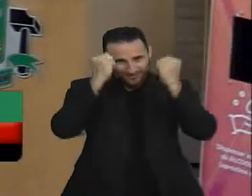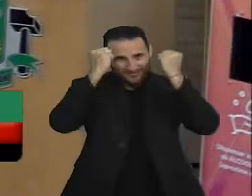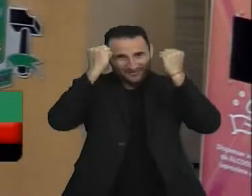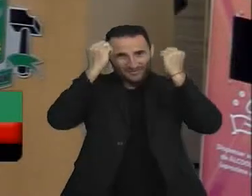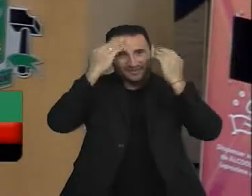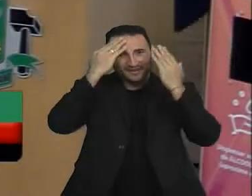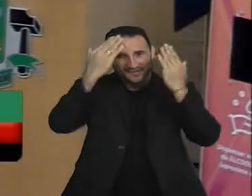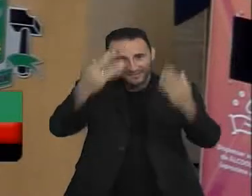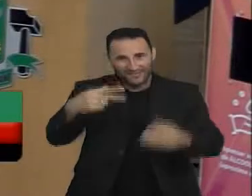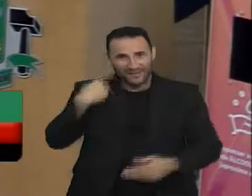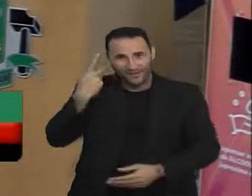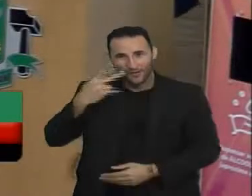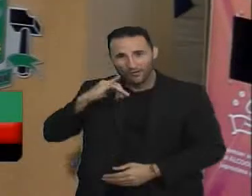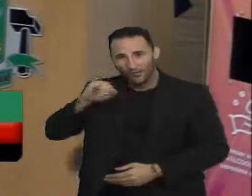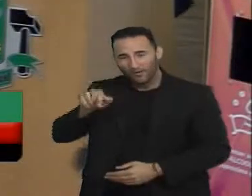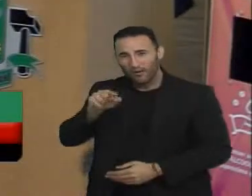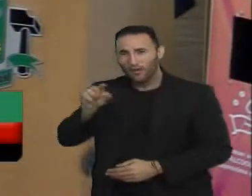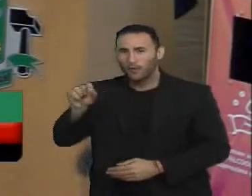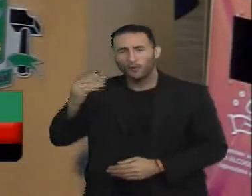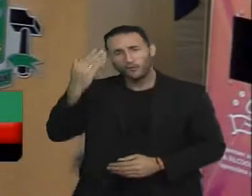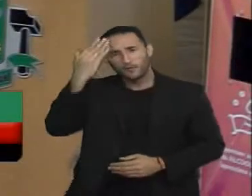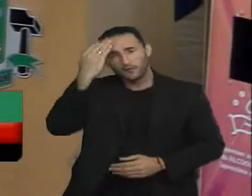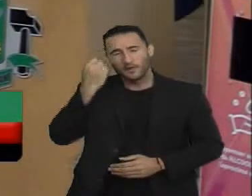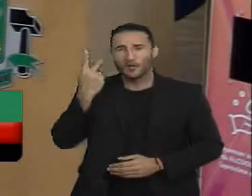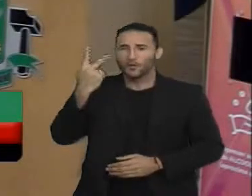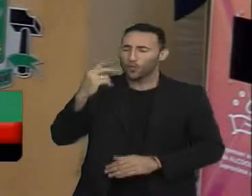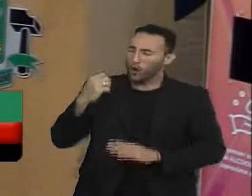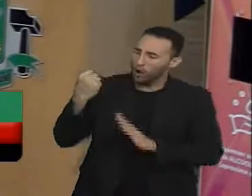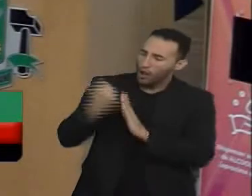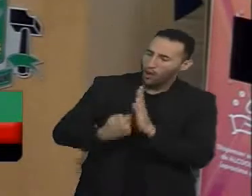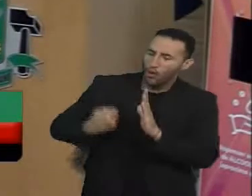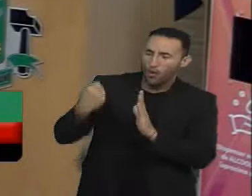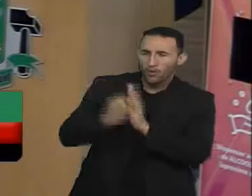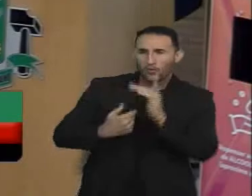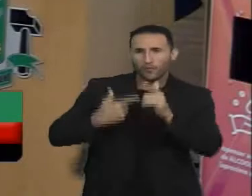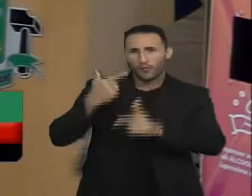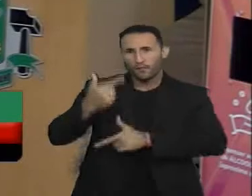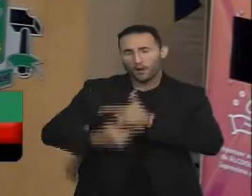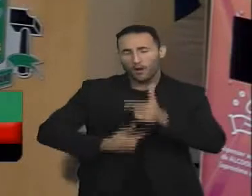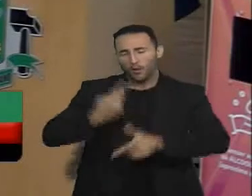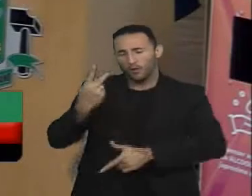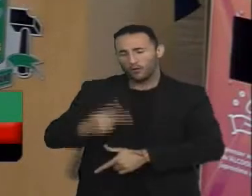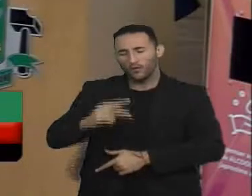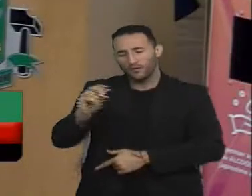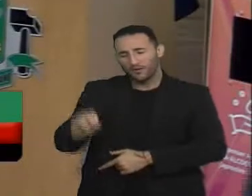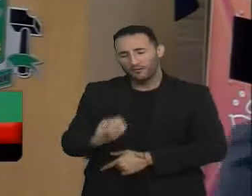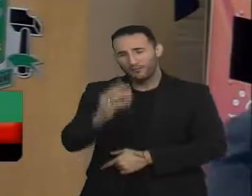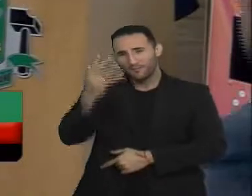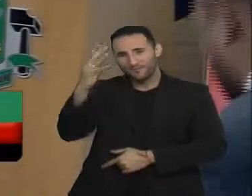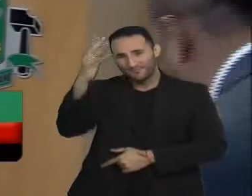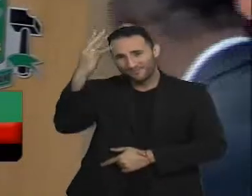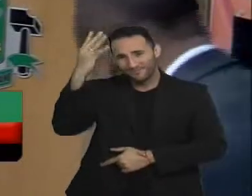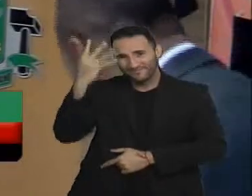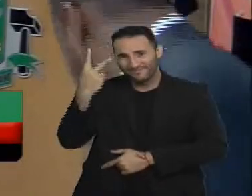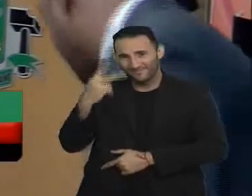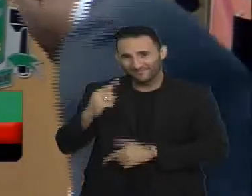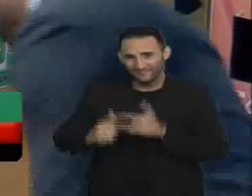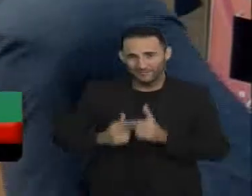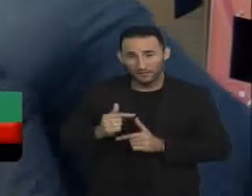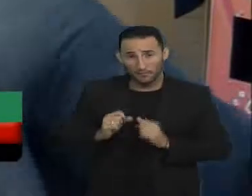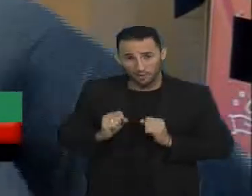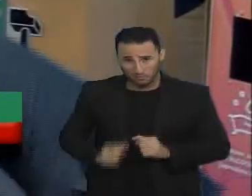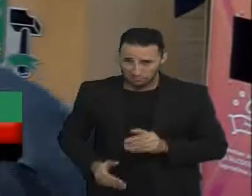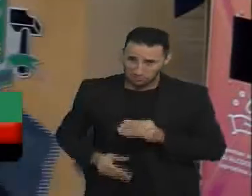Obrigado, vereador Julião. Sei também da sua luta e do empenho do seu trabalho na cidade. E parabéns também pelo seu trabalho. Uma